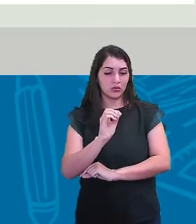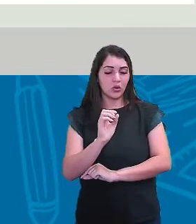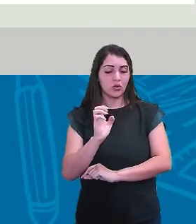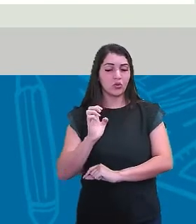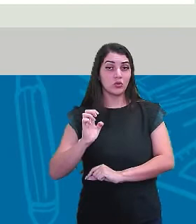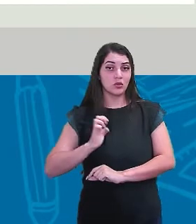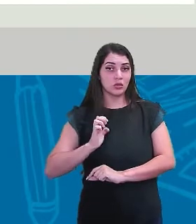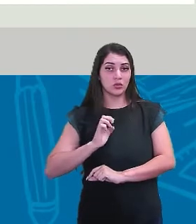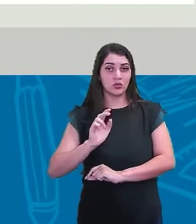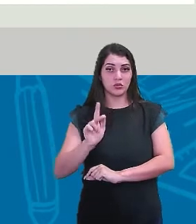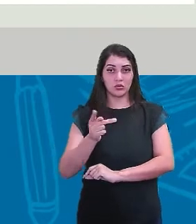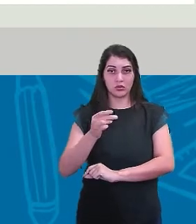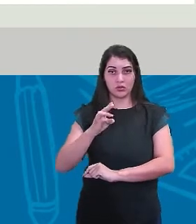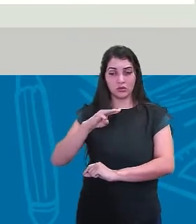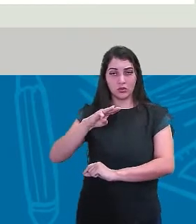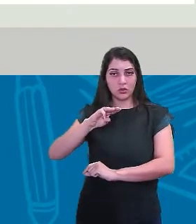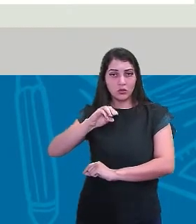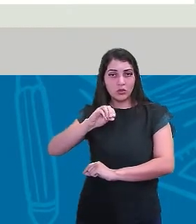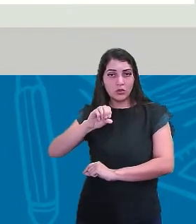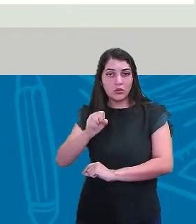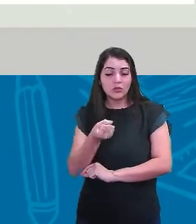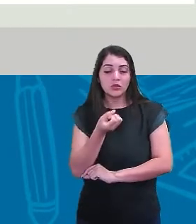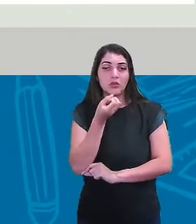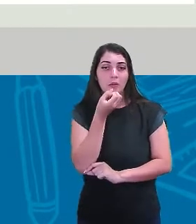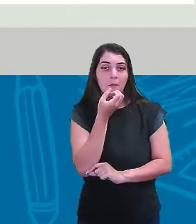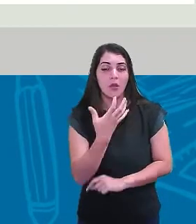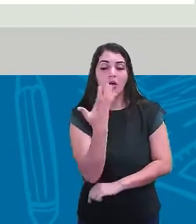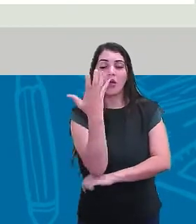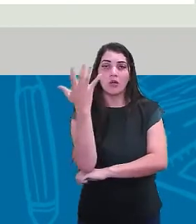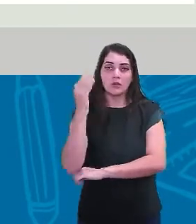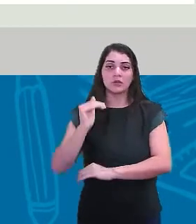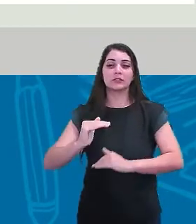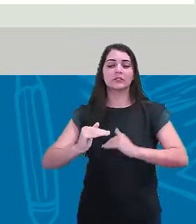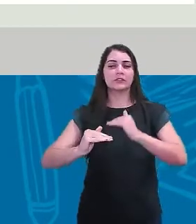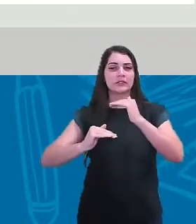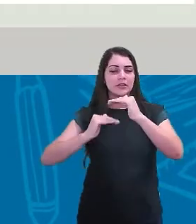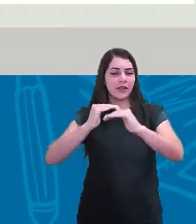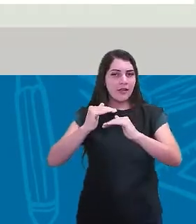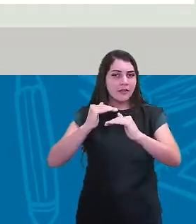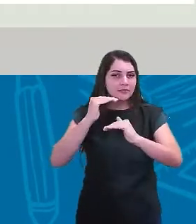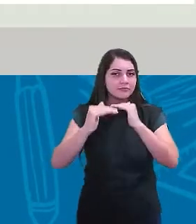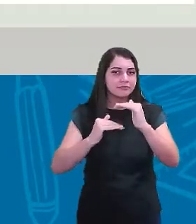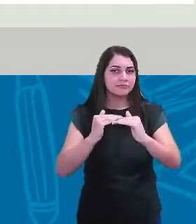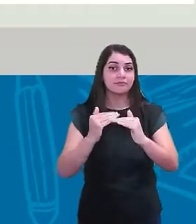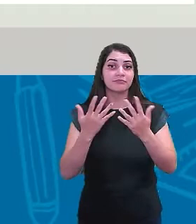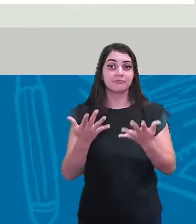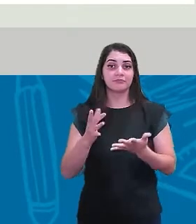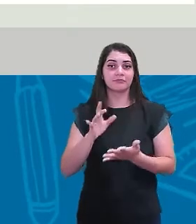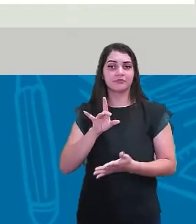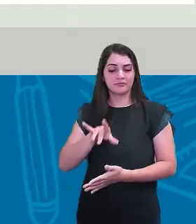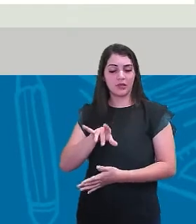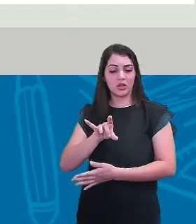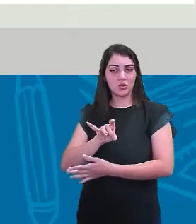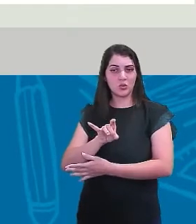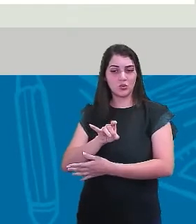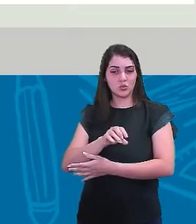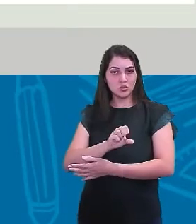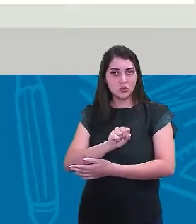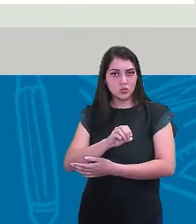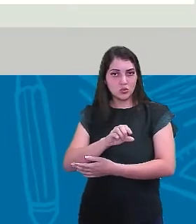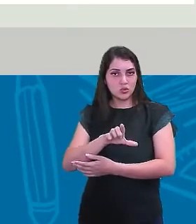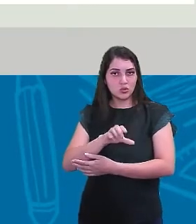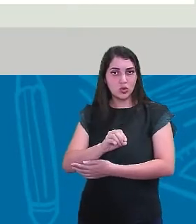em humus seja muito bom para as plantas crescerem e se desenvolverem. Solos ricos em